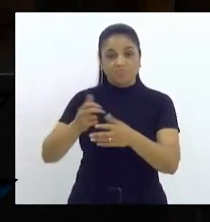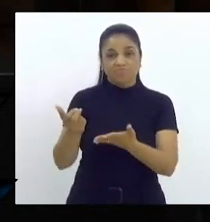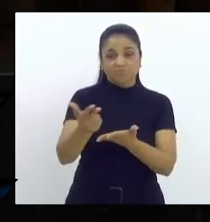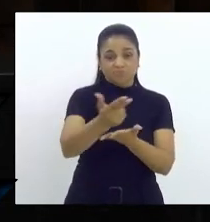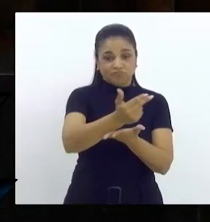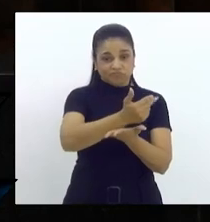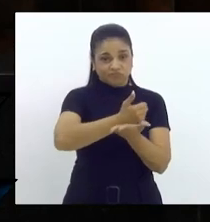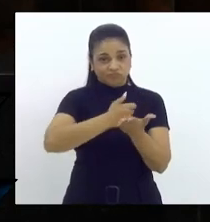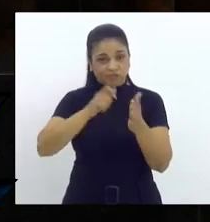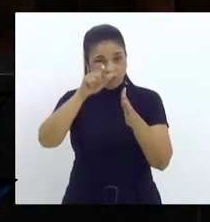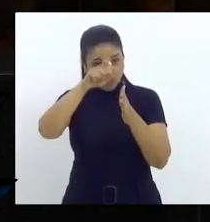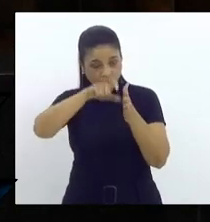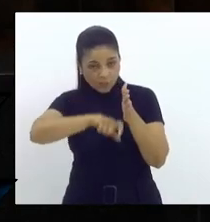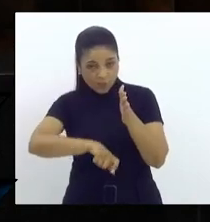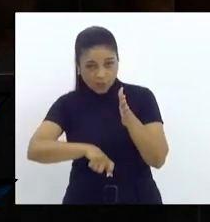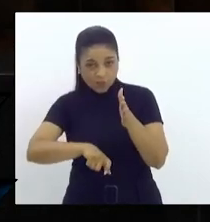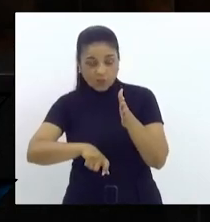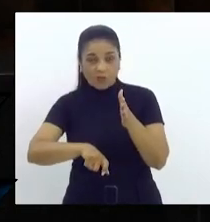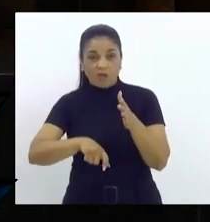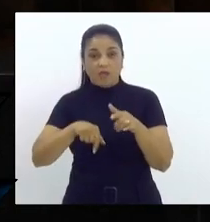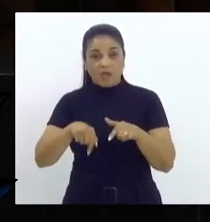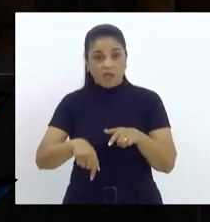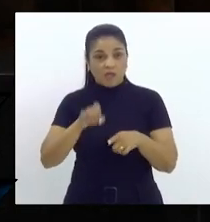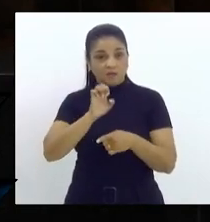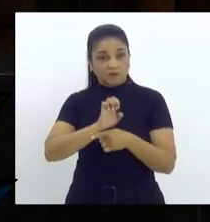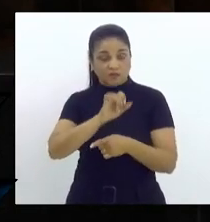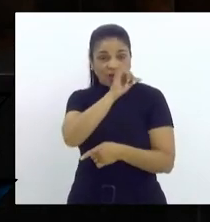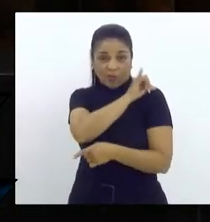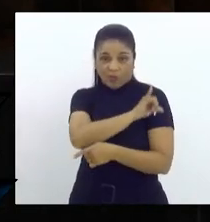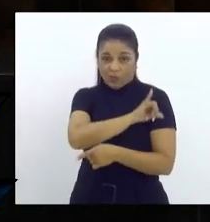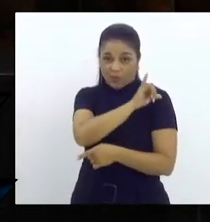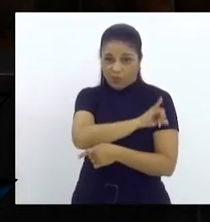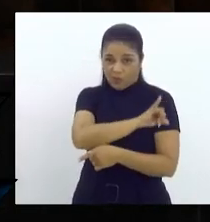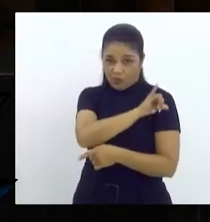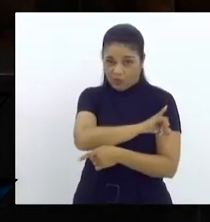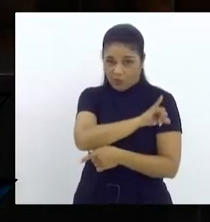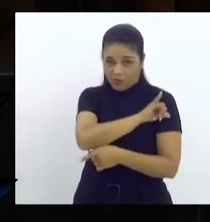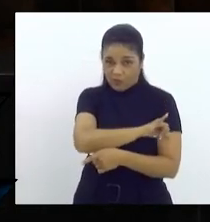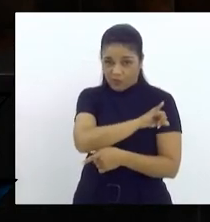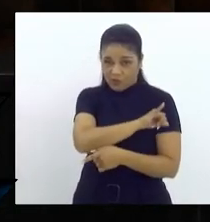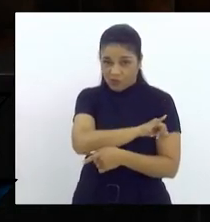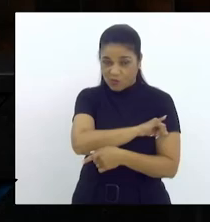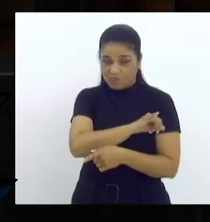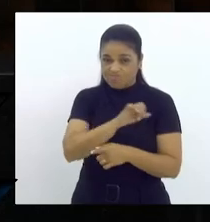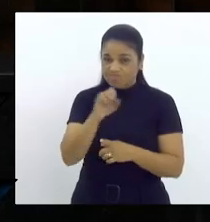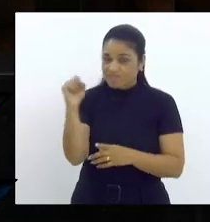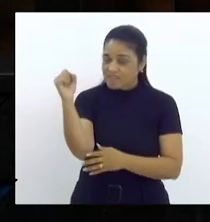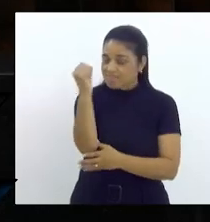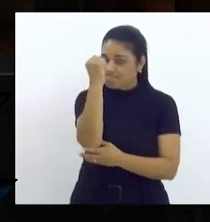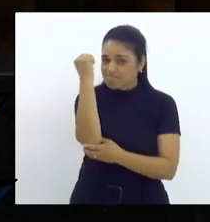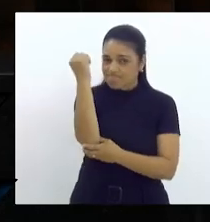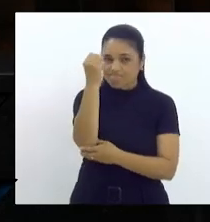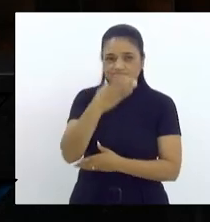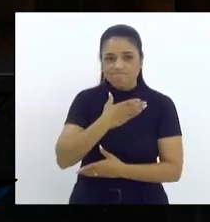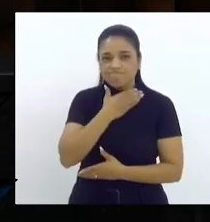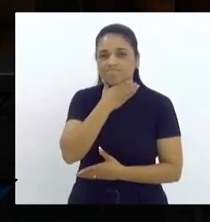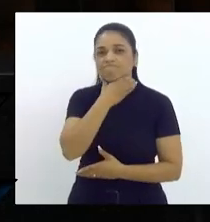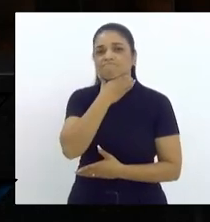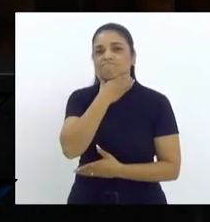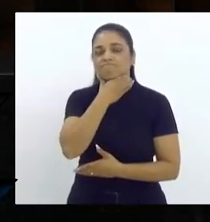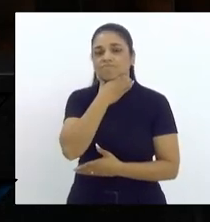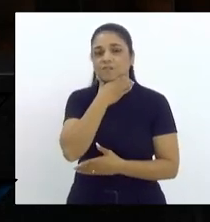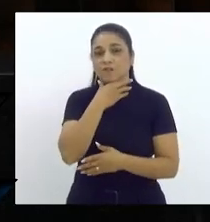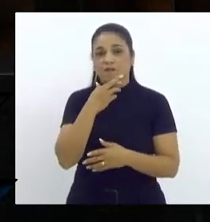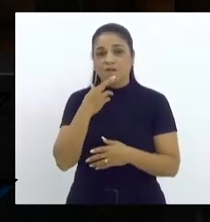E nós vivemos aqui no estado do Rio de Janeiro uma grave crise